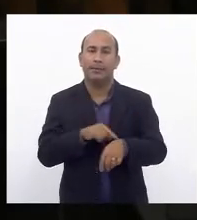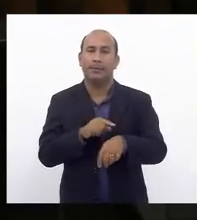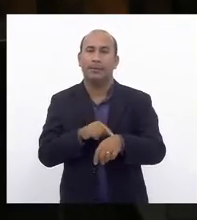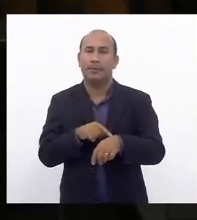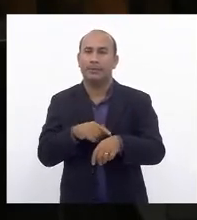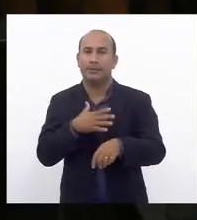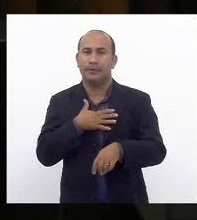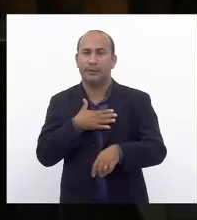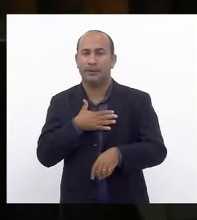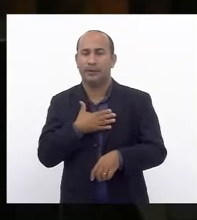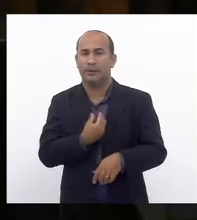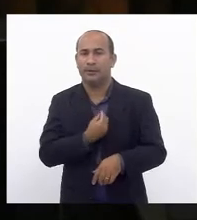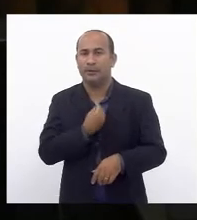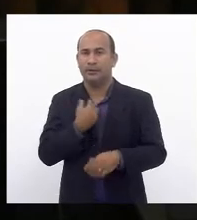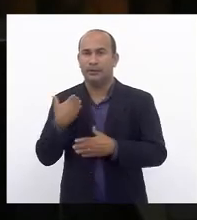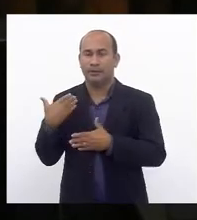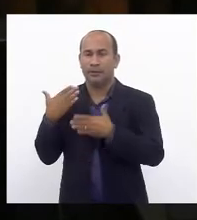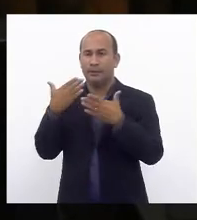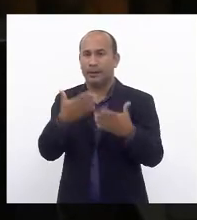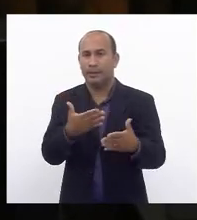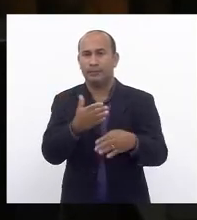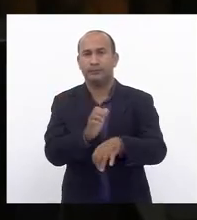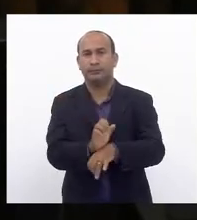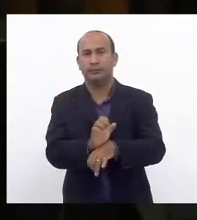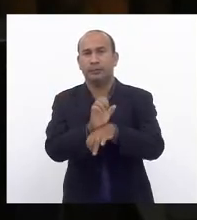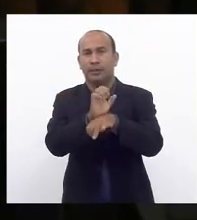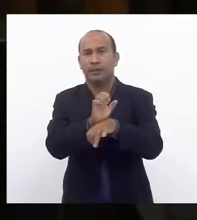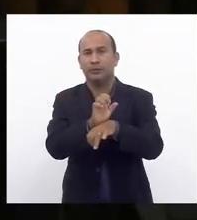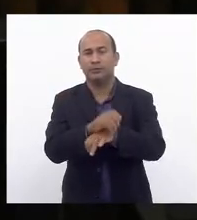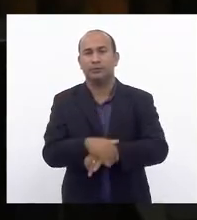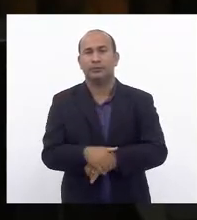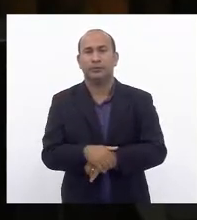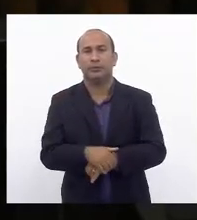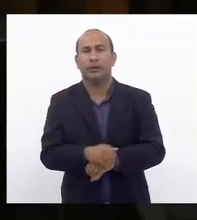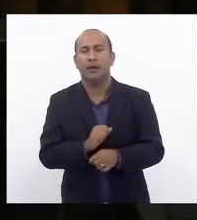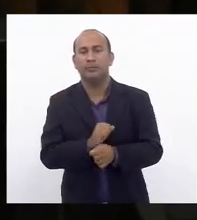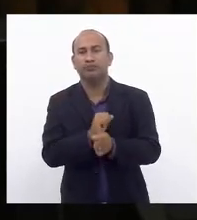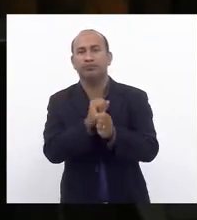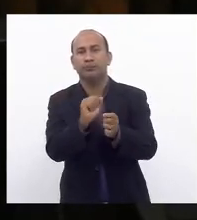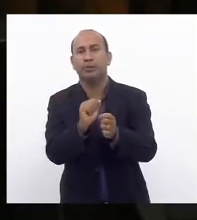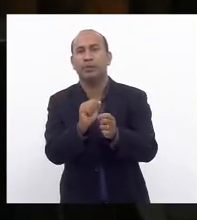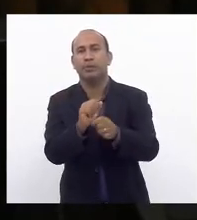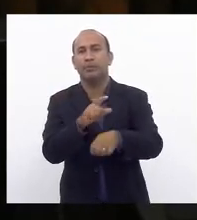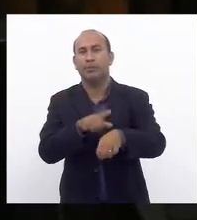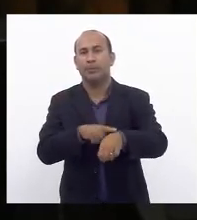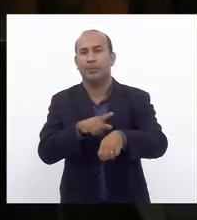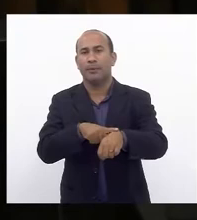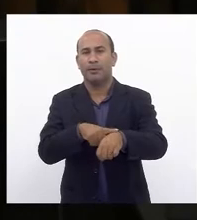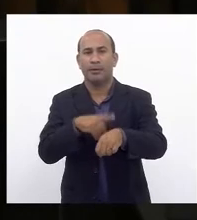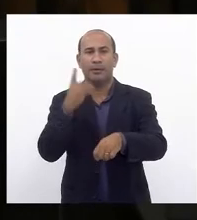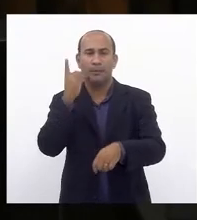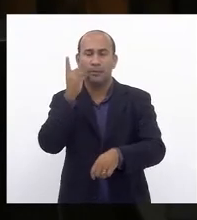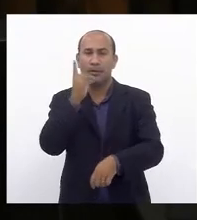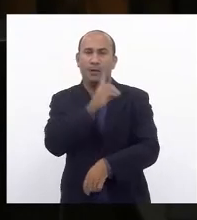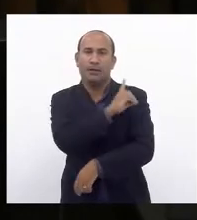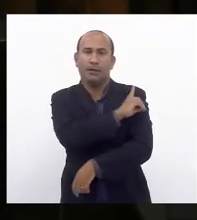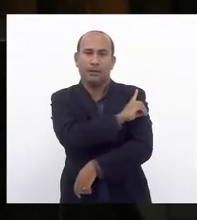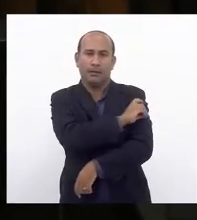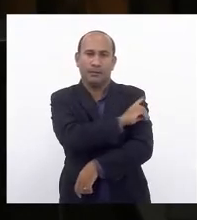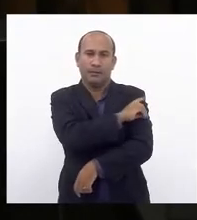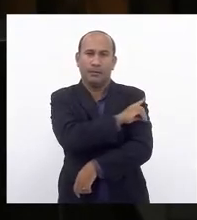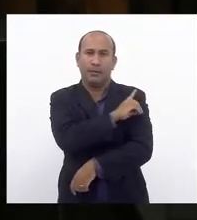entrei no Estado, e possivelmente quando a deputada enfermeira Rejane entrou